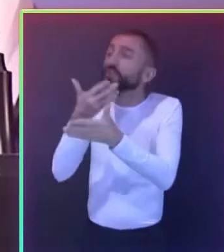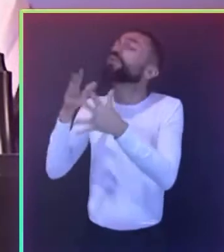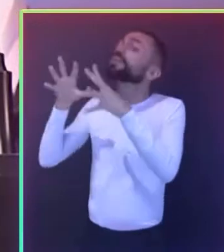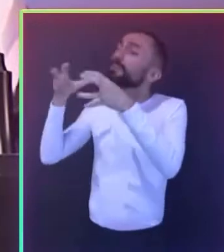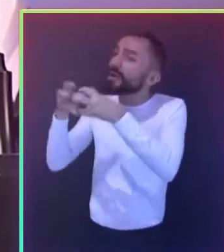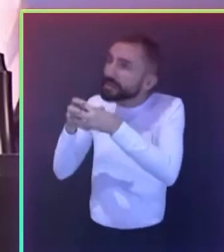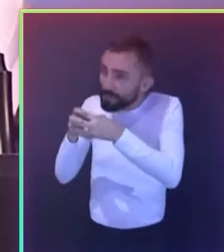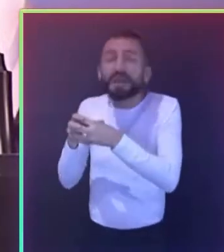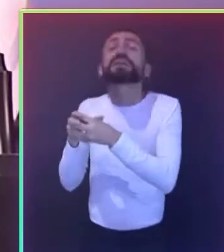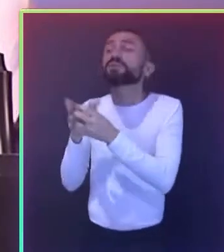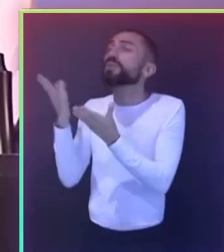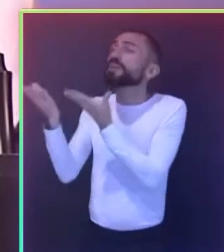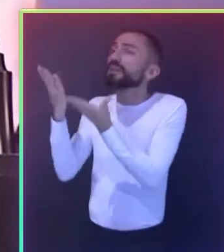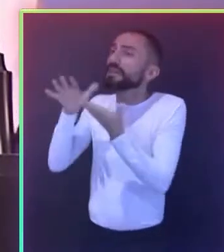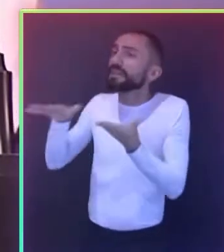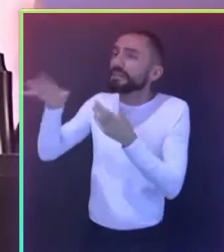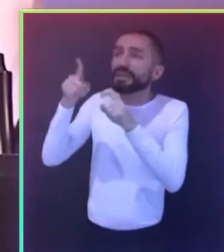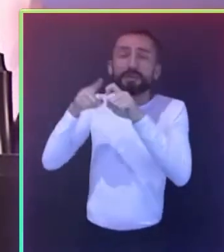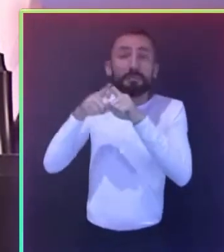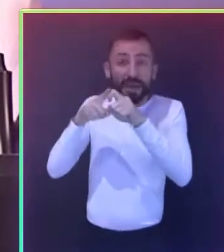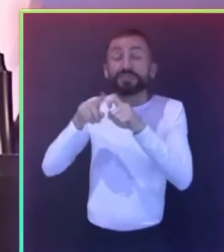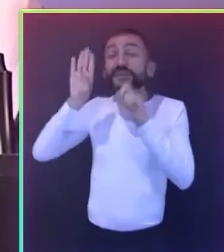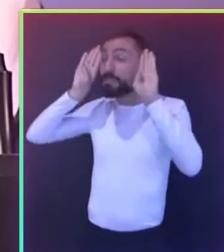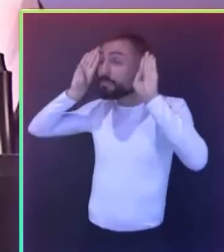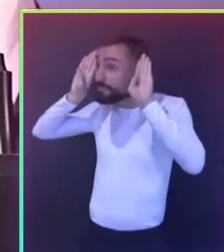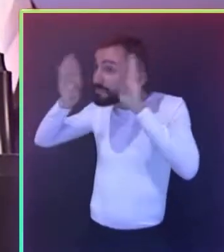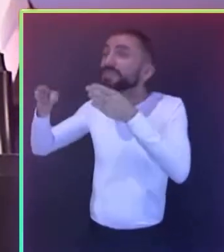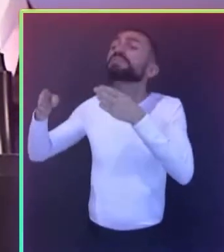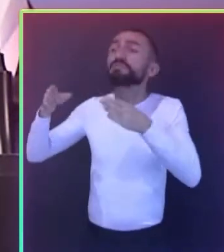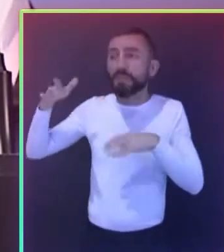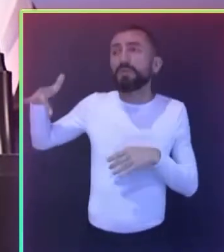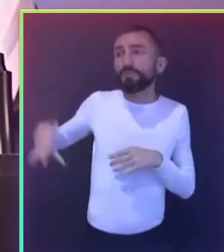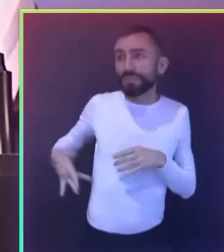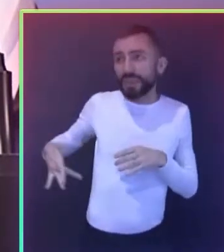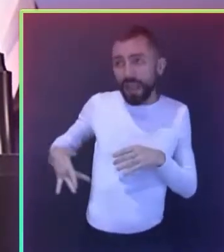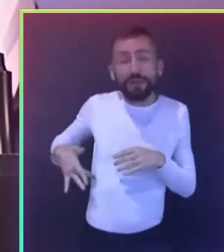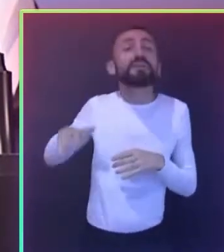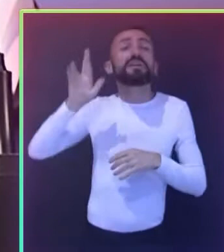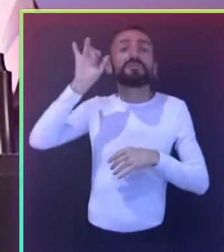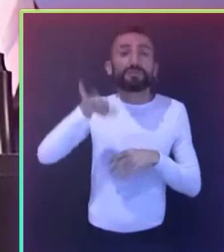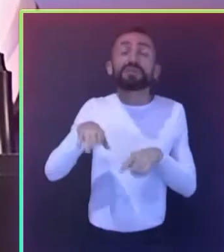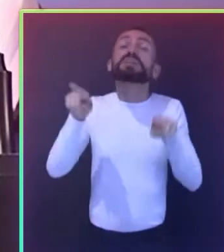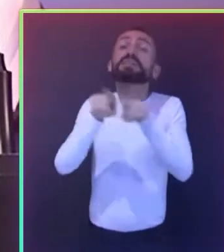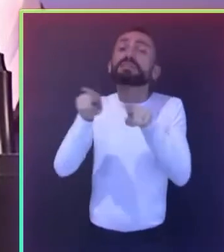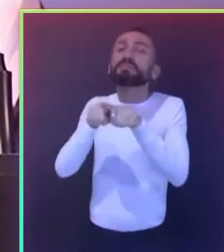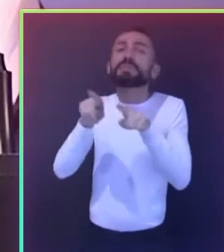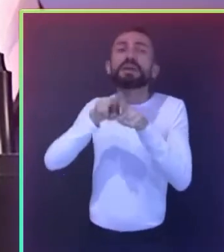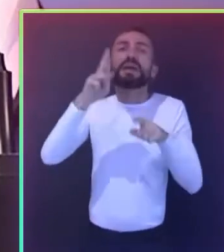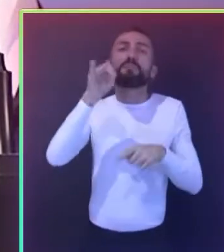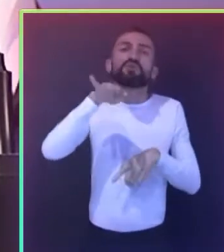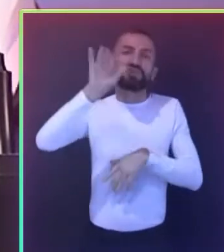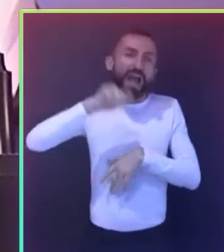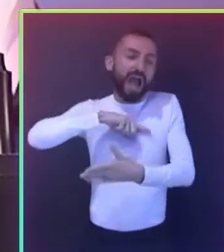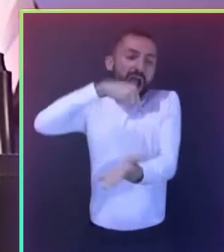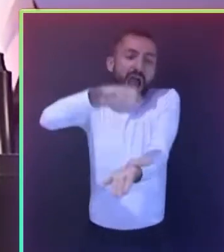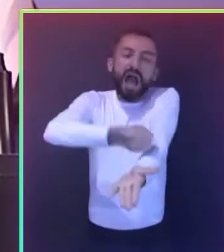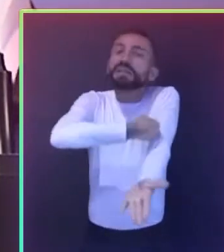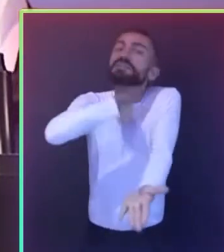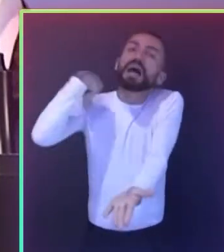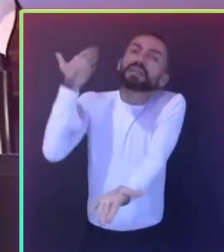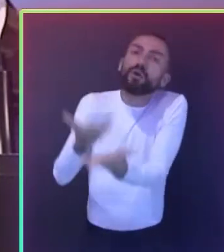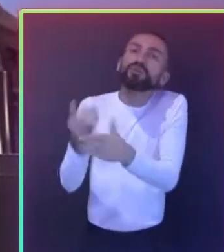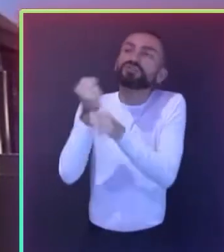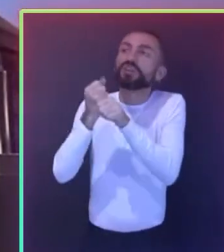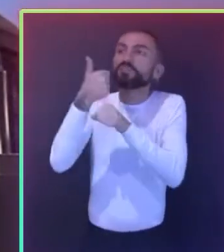da disciplina de nefrologia e unidades de áries que me acolheram em 1986 e onde eu